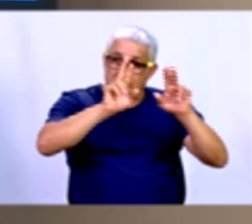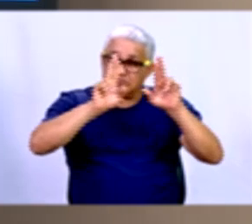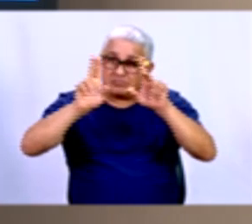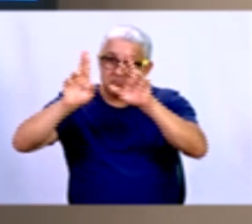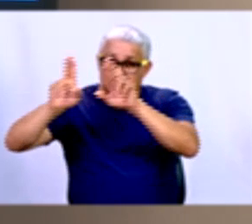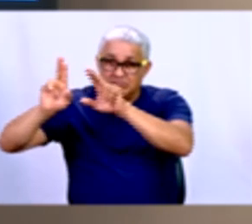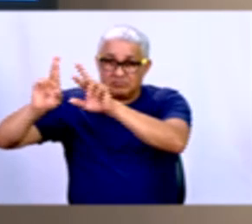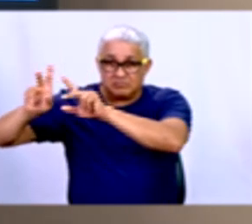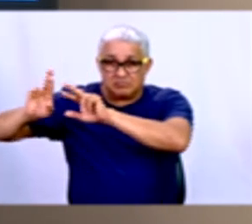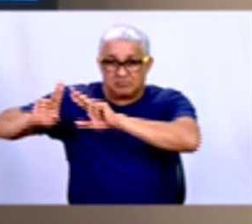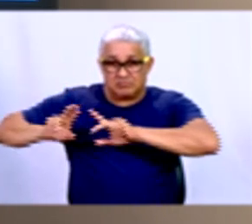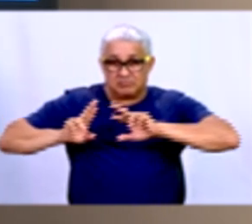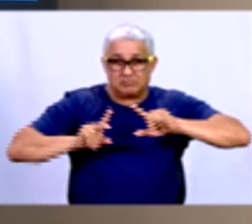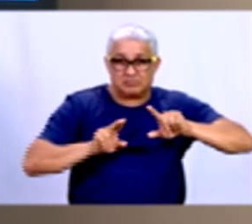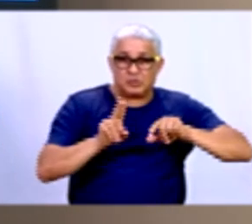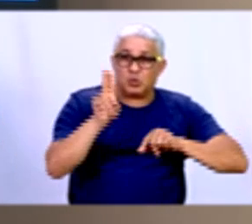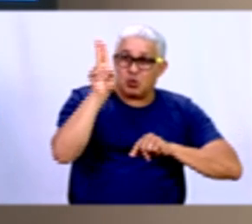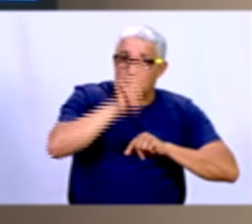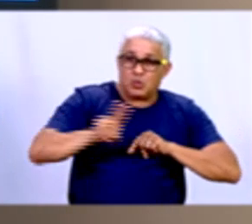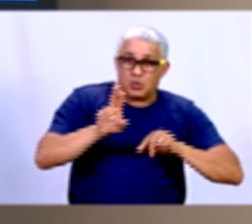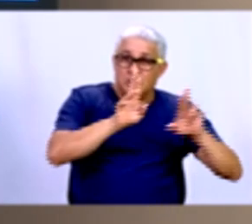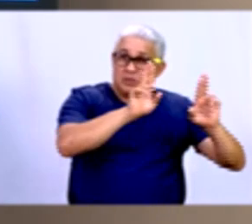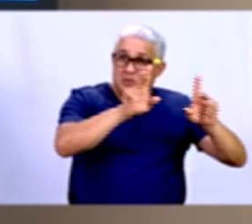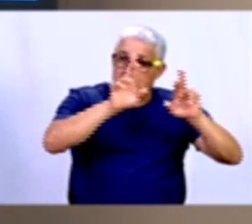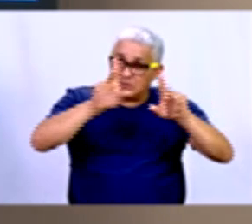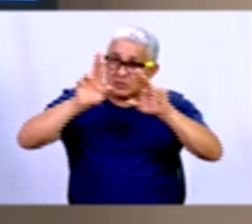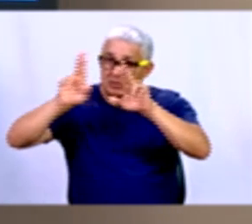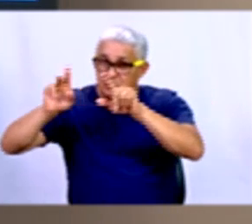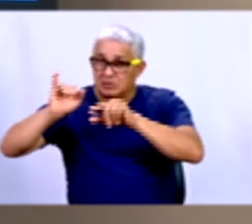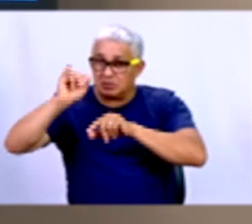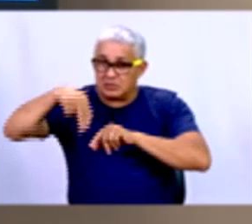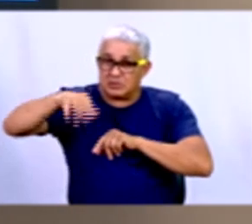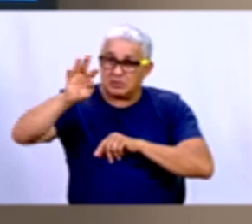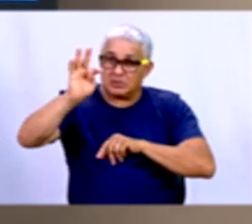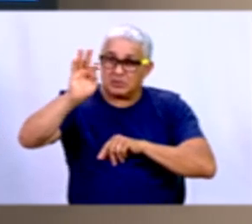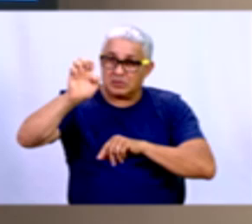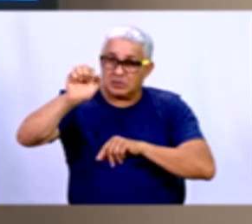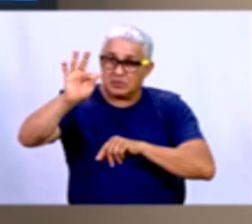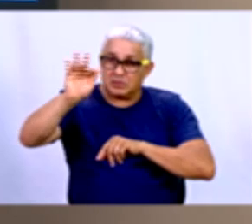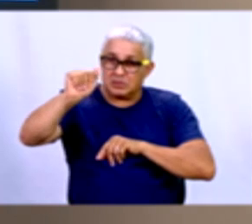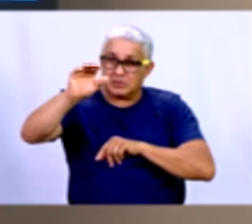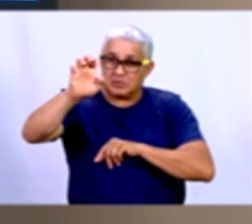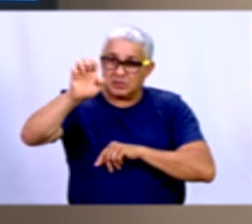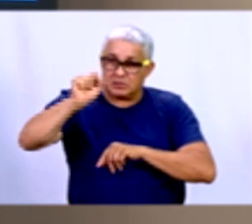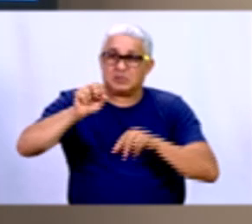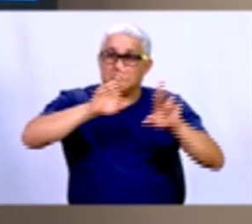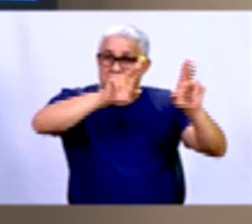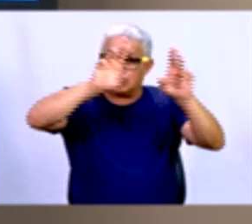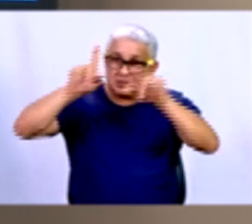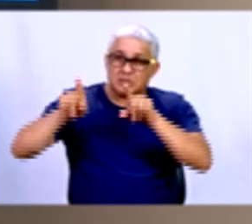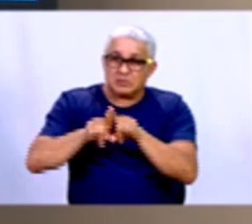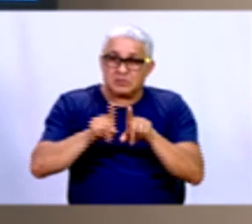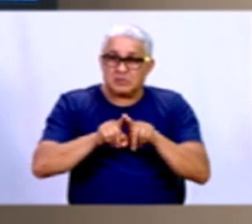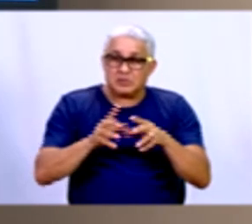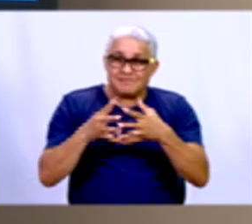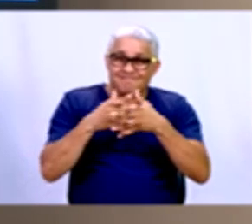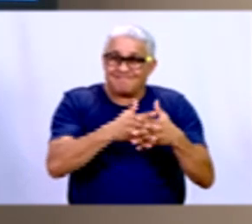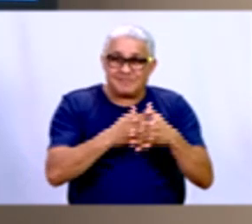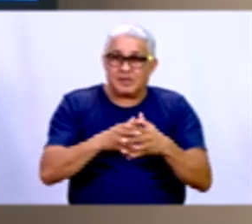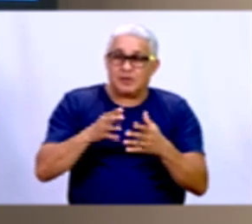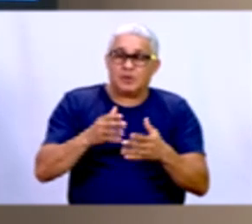para diversos usuários diferentes, certo? Que aí ele não vai se confundir com outras informações que ele não precisa